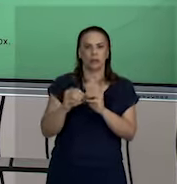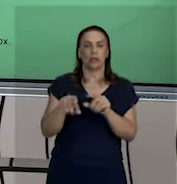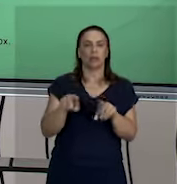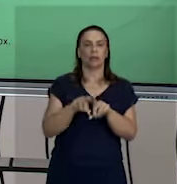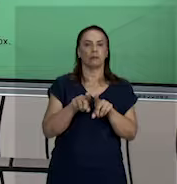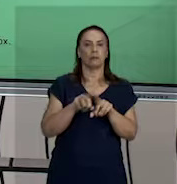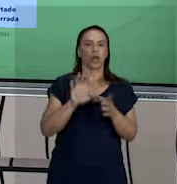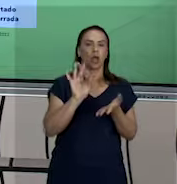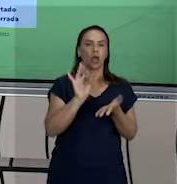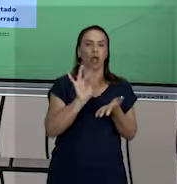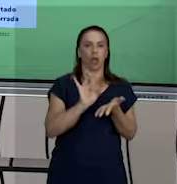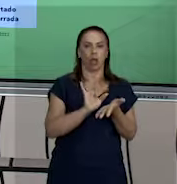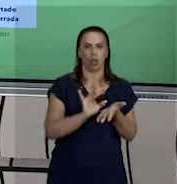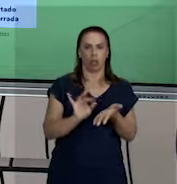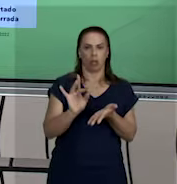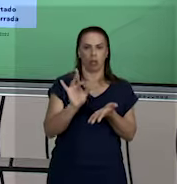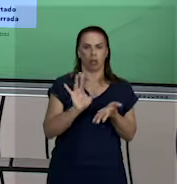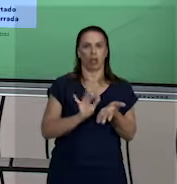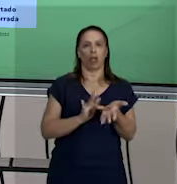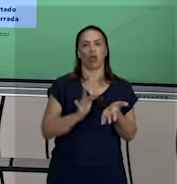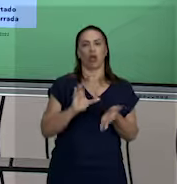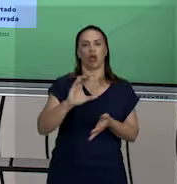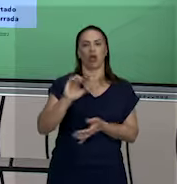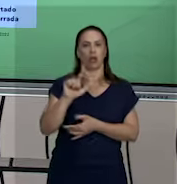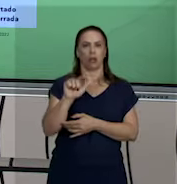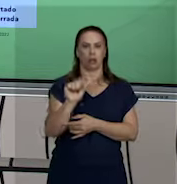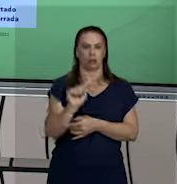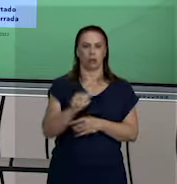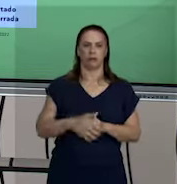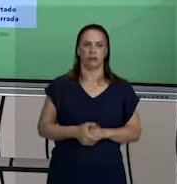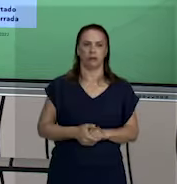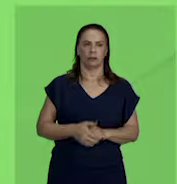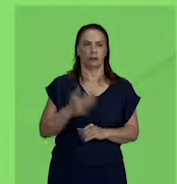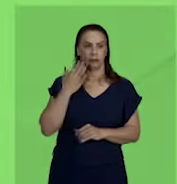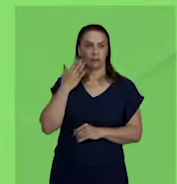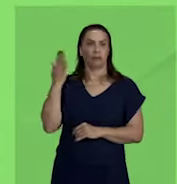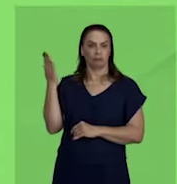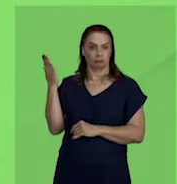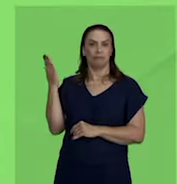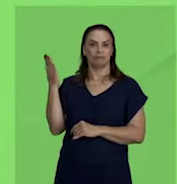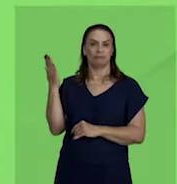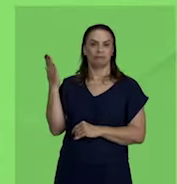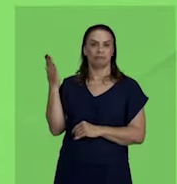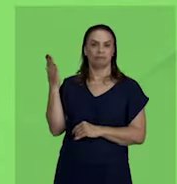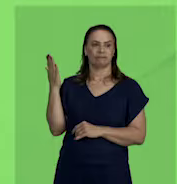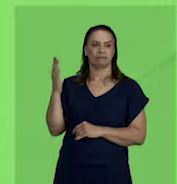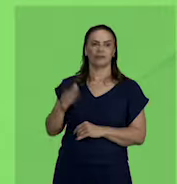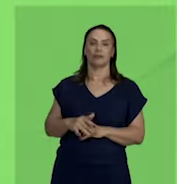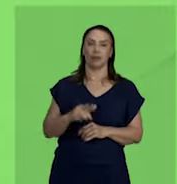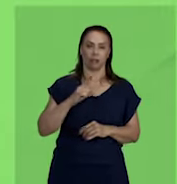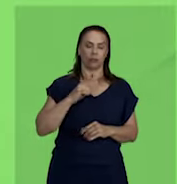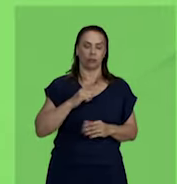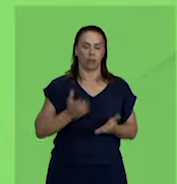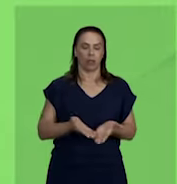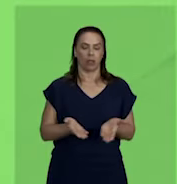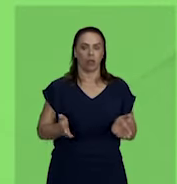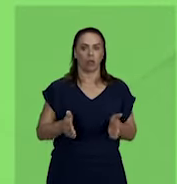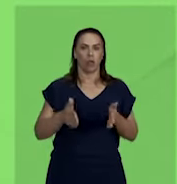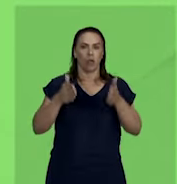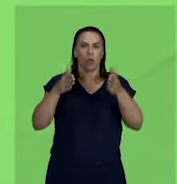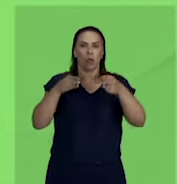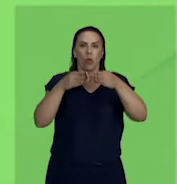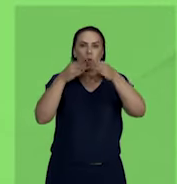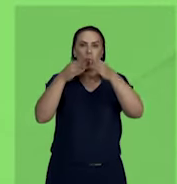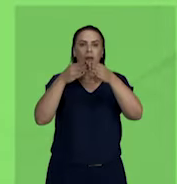as regiões. Então, o modelo fica mais ou menos dessa forma aqui. A gente tem a garrafa PET, o